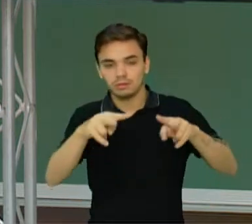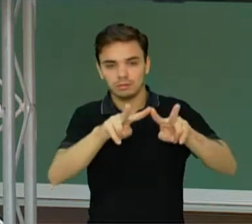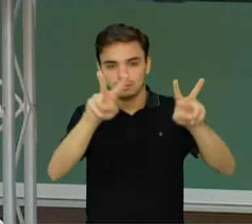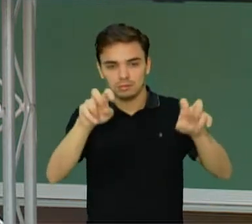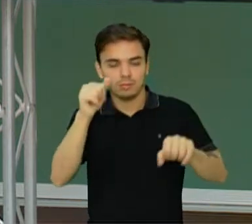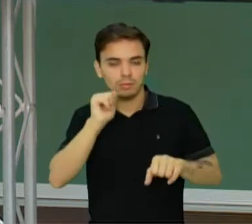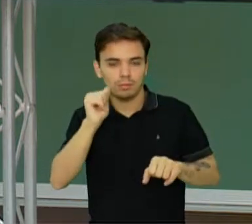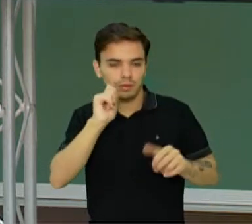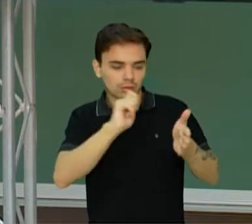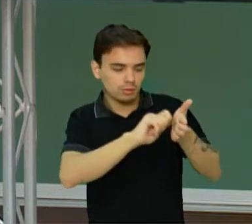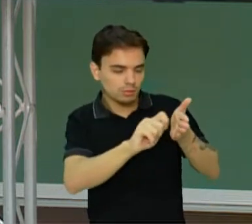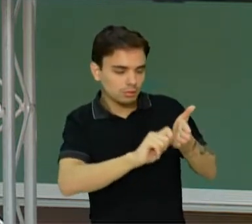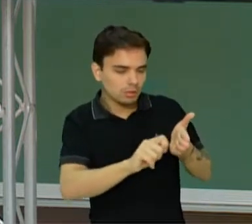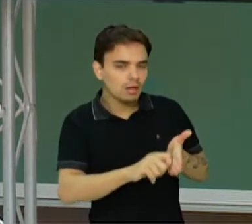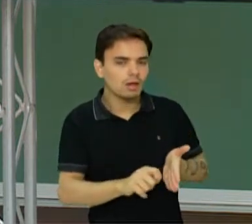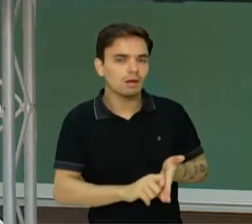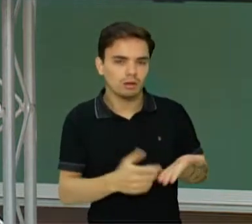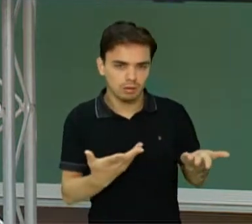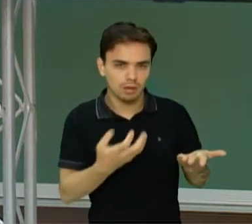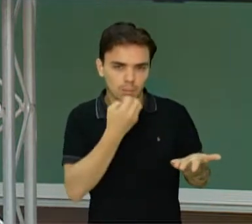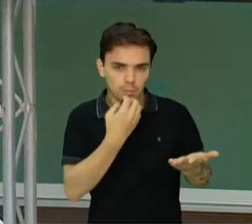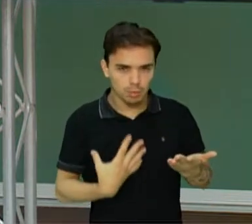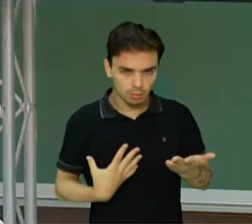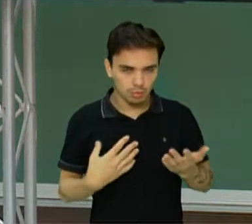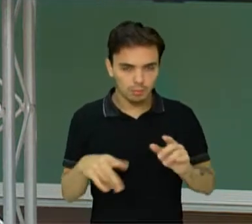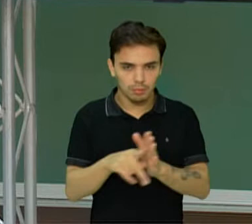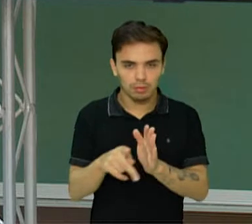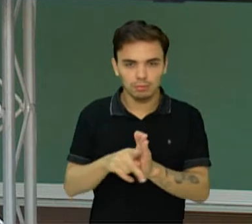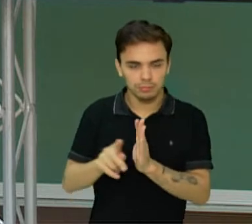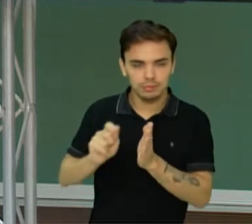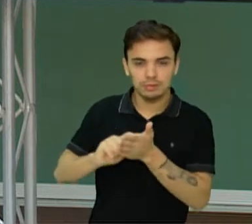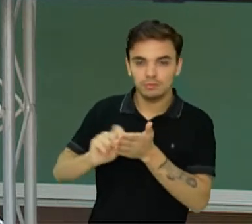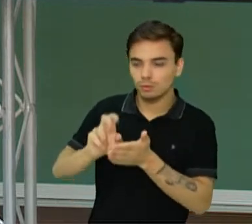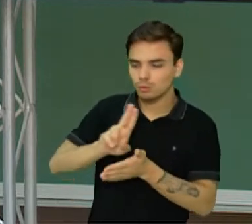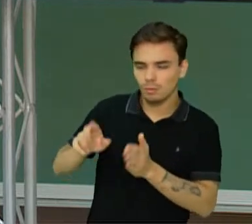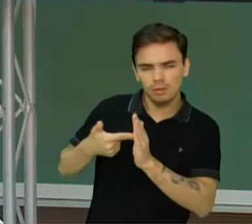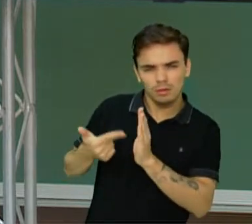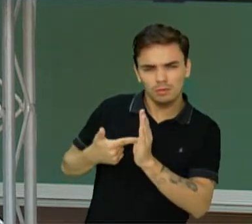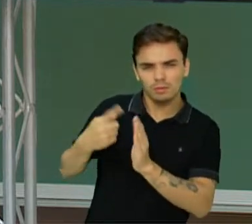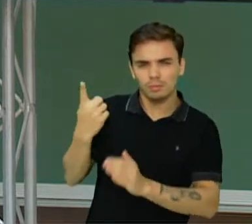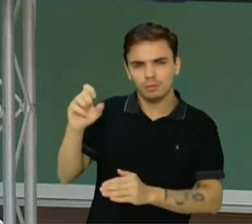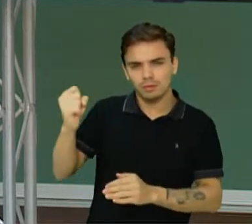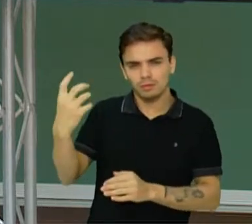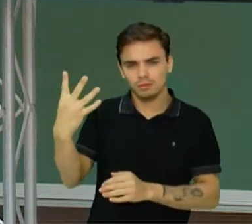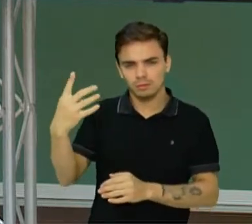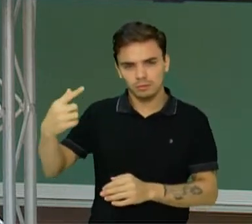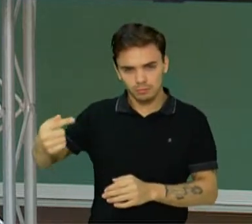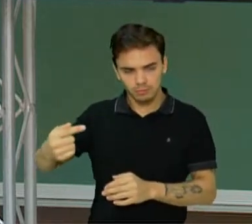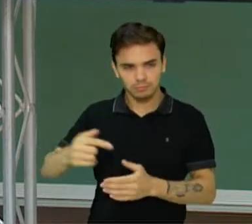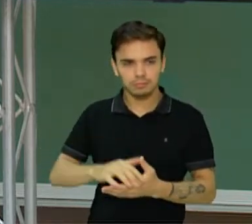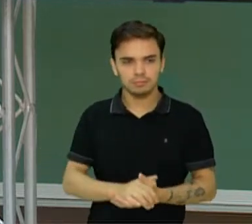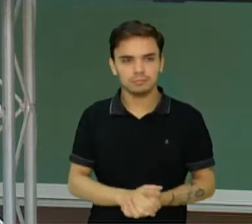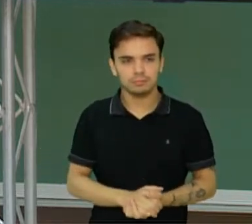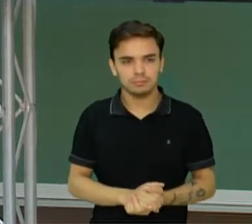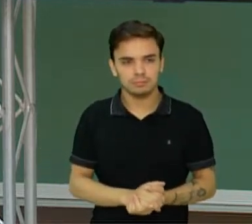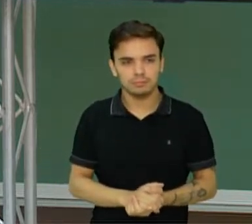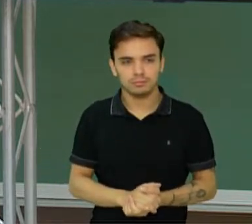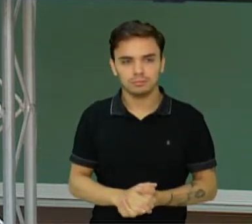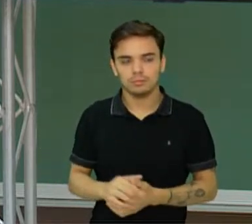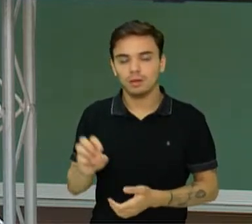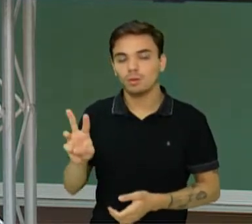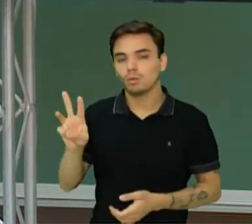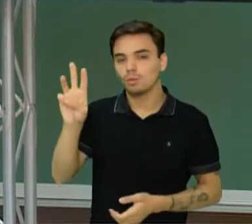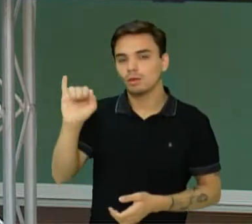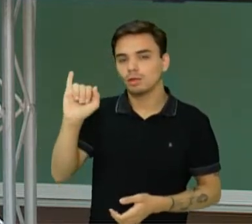Eyre em 1847. Então, pronome that, utilizado para se referir a pessoas, objetos ou animais. Pronome